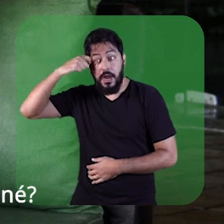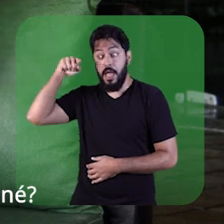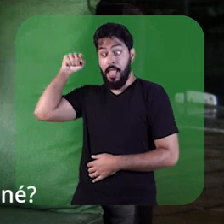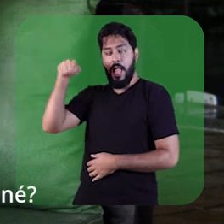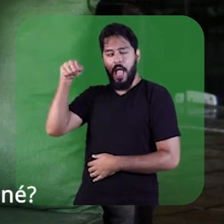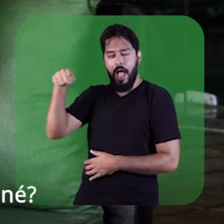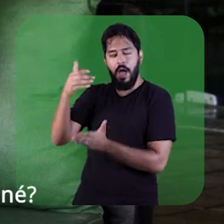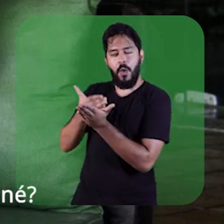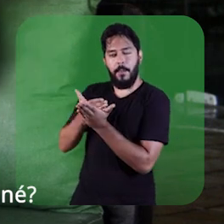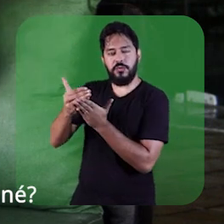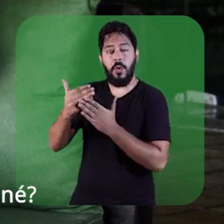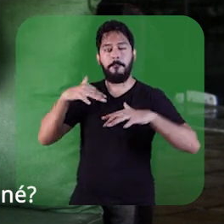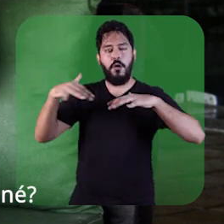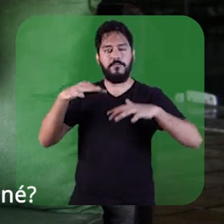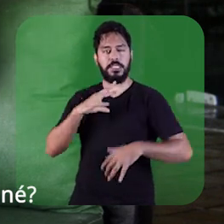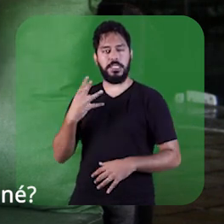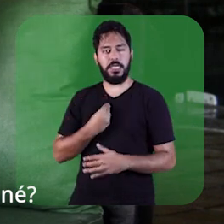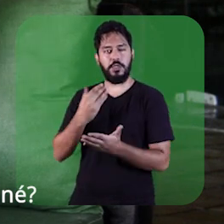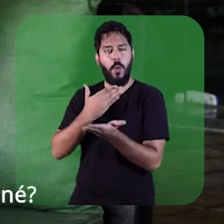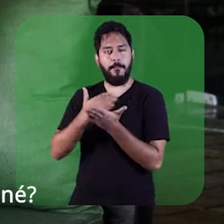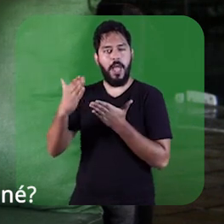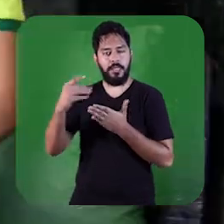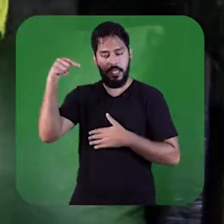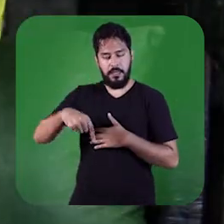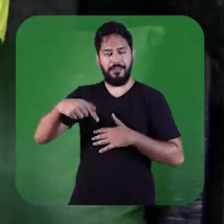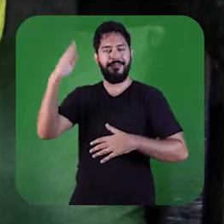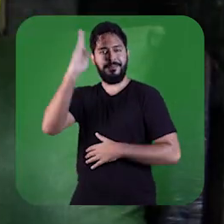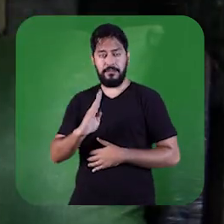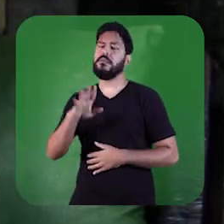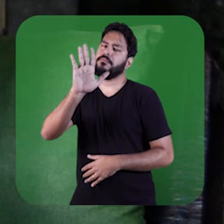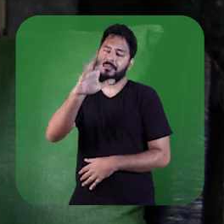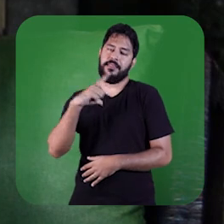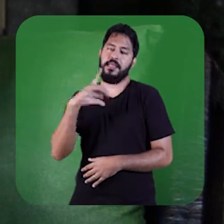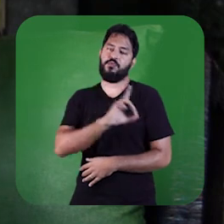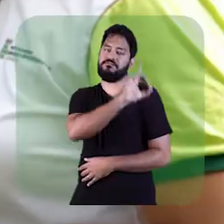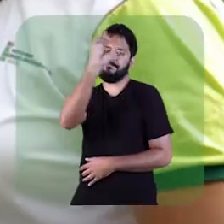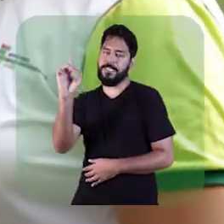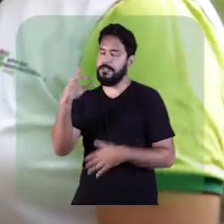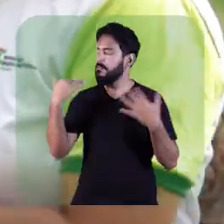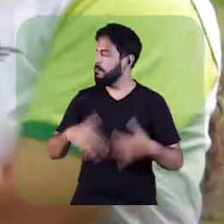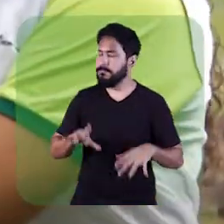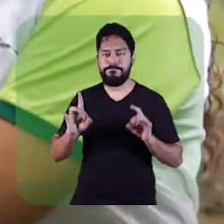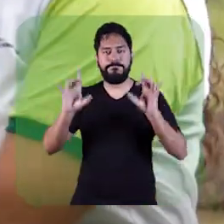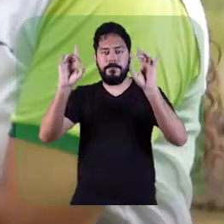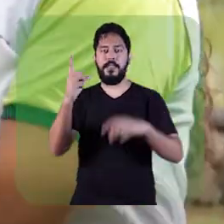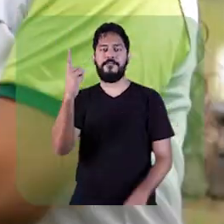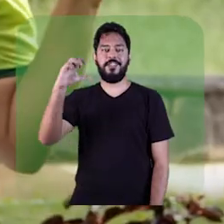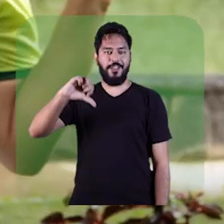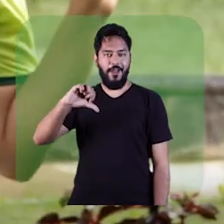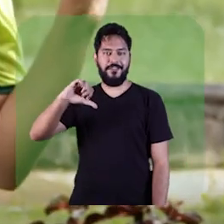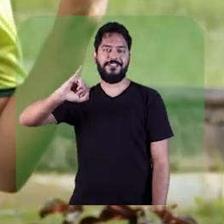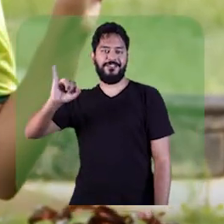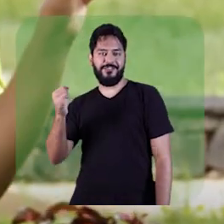o movimento trans começa a surgir no Brasil, né? E aí, né, tem uma data muito importante, né, que é o 29